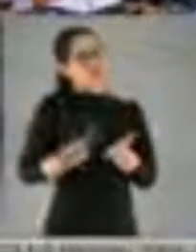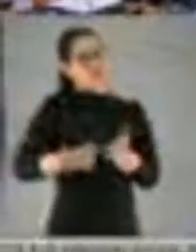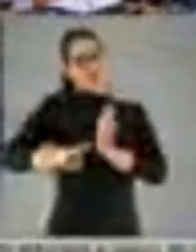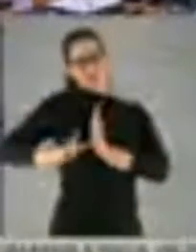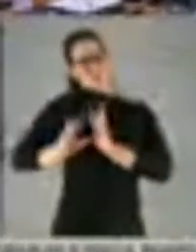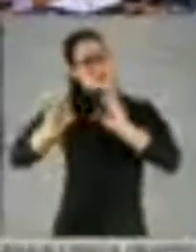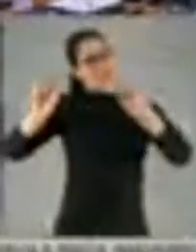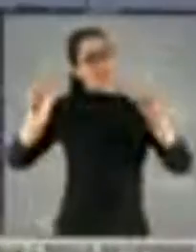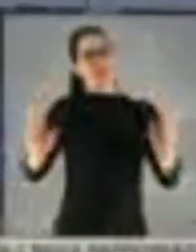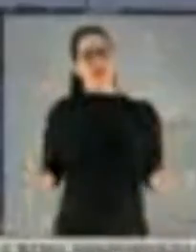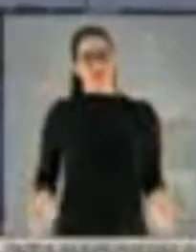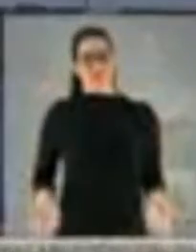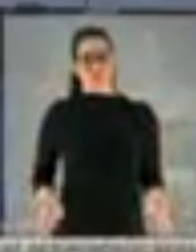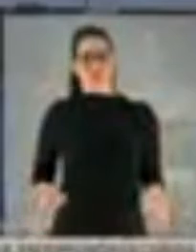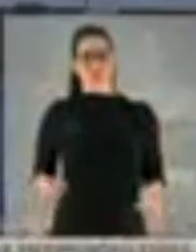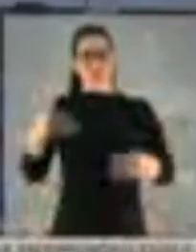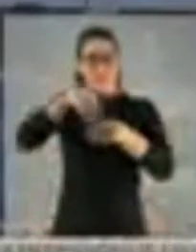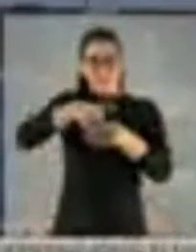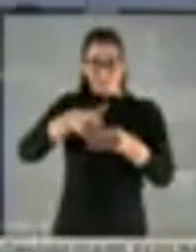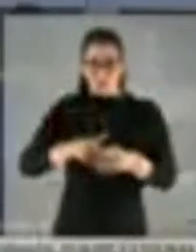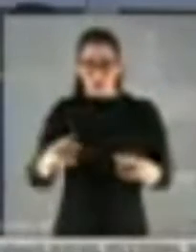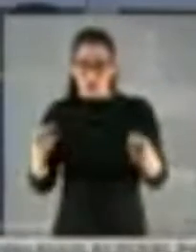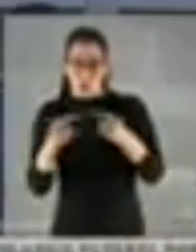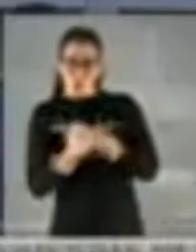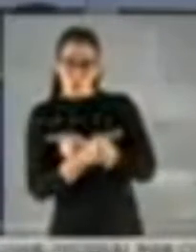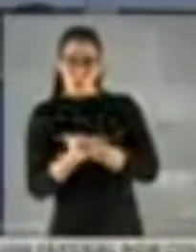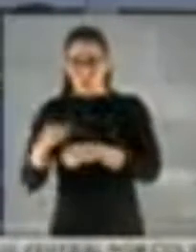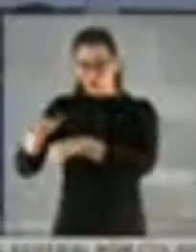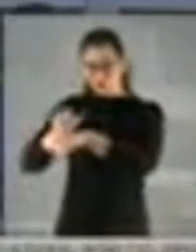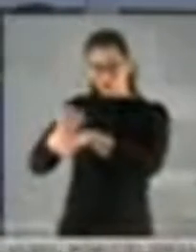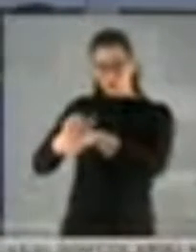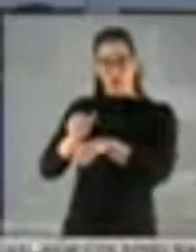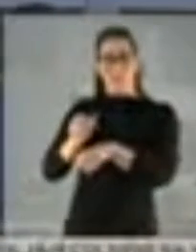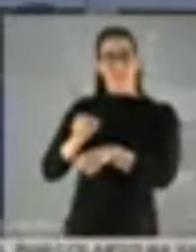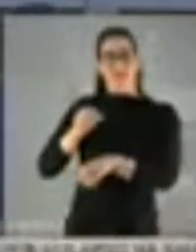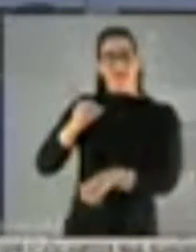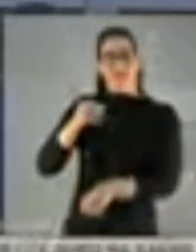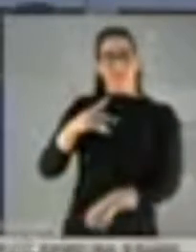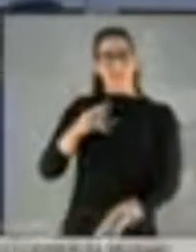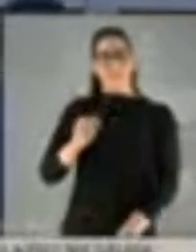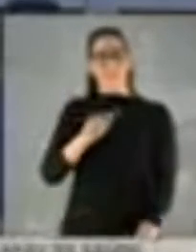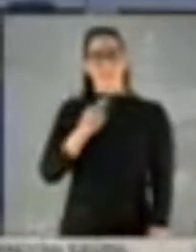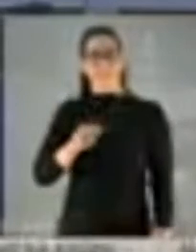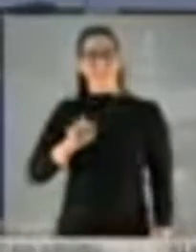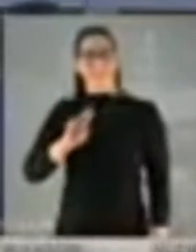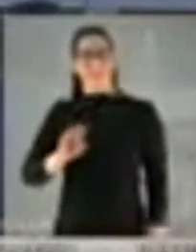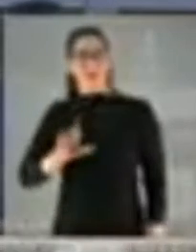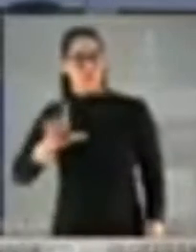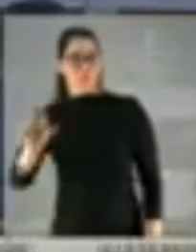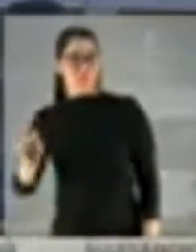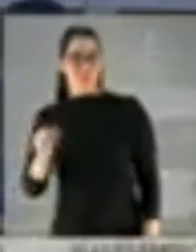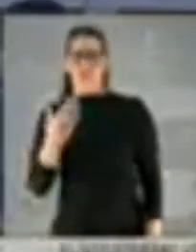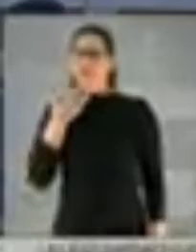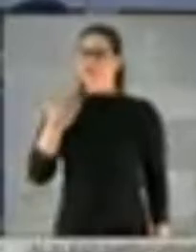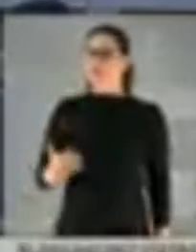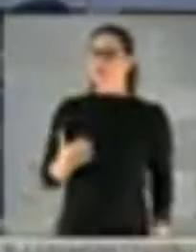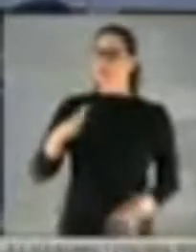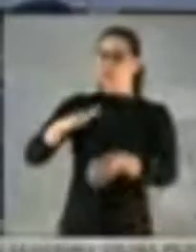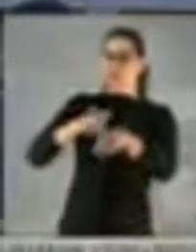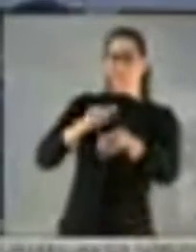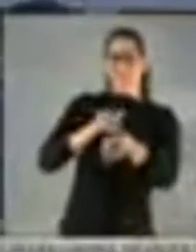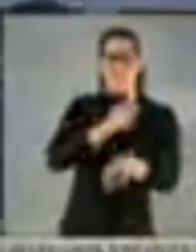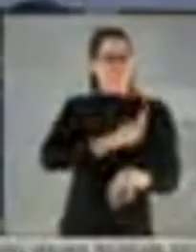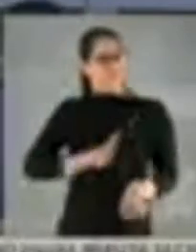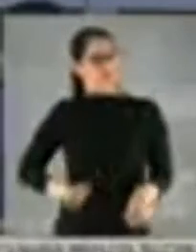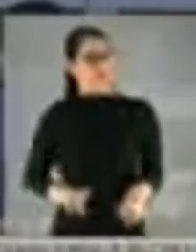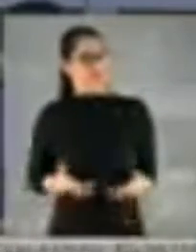governo. Vai votar contra a convocação de Marcelo Queiroga. Vai votar contra a convocação de Eduardo Pazuello. E vai votar a favor de convocação dos